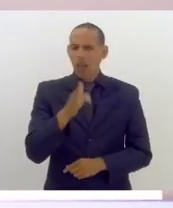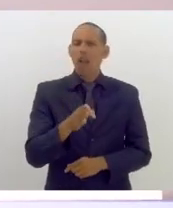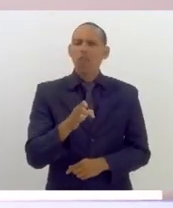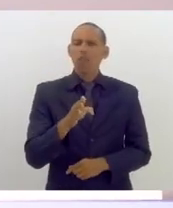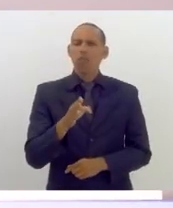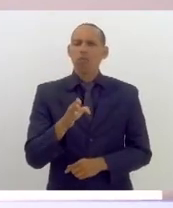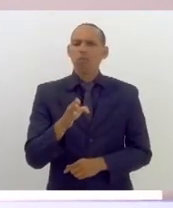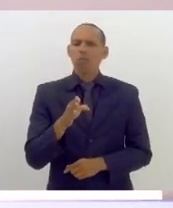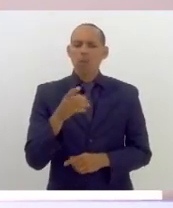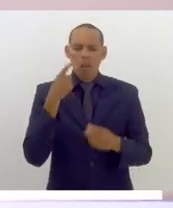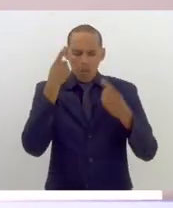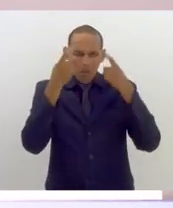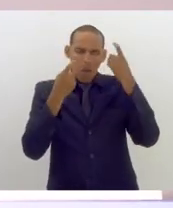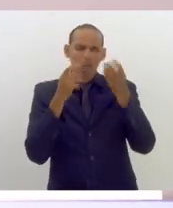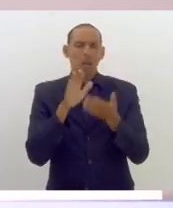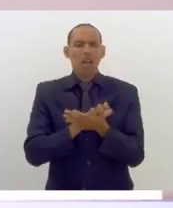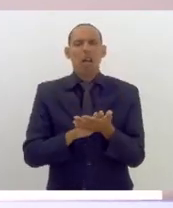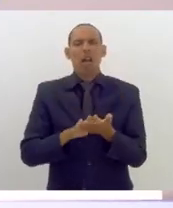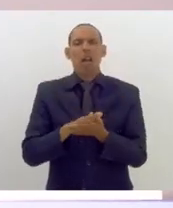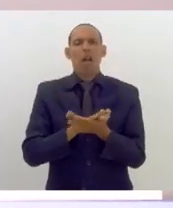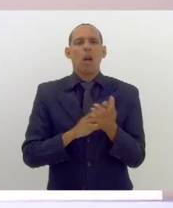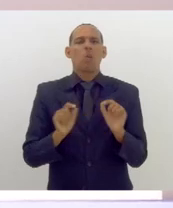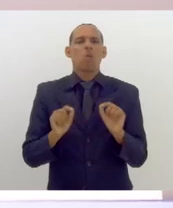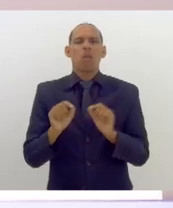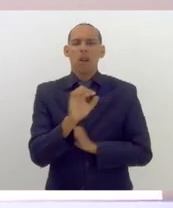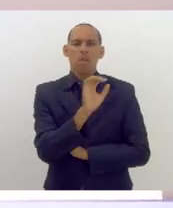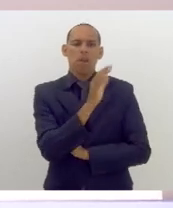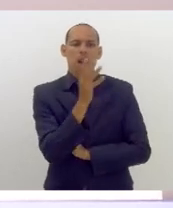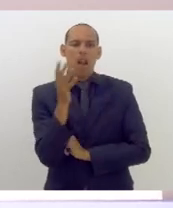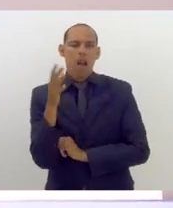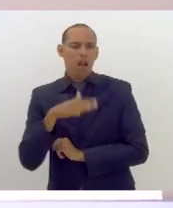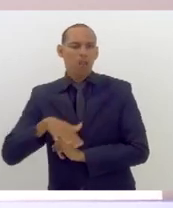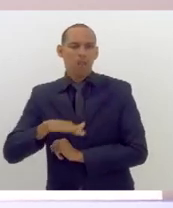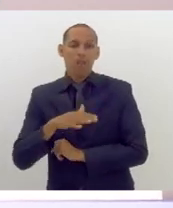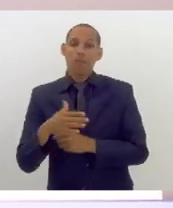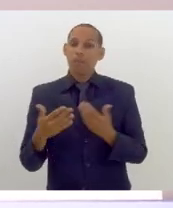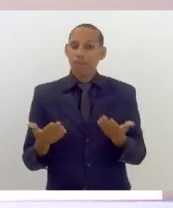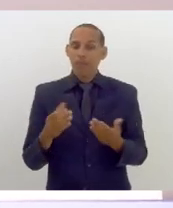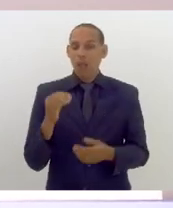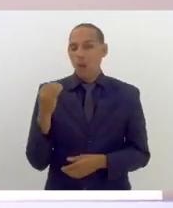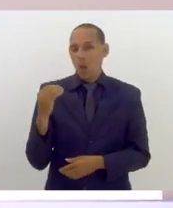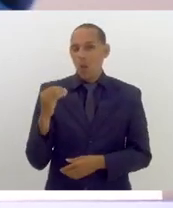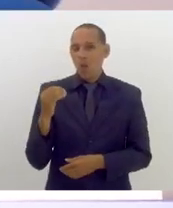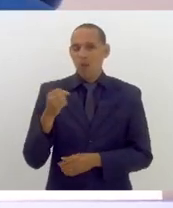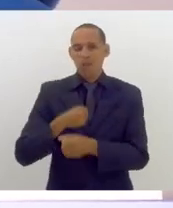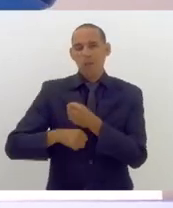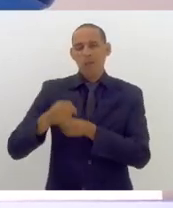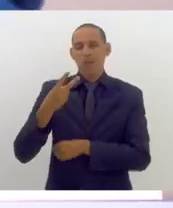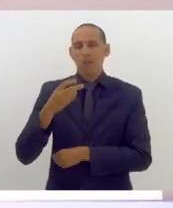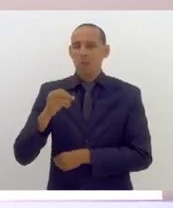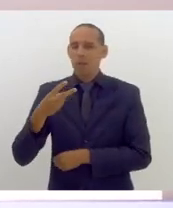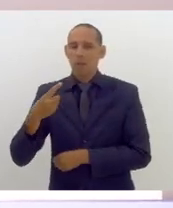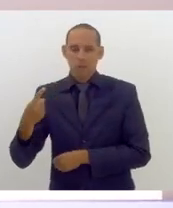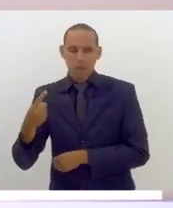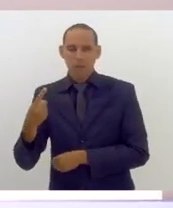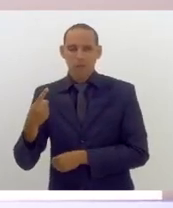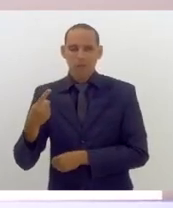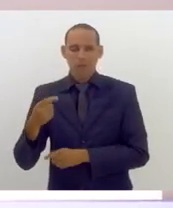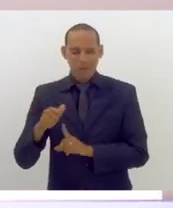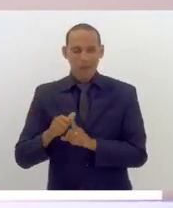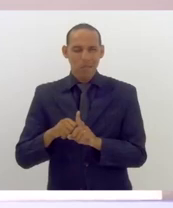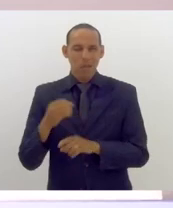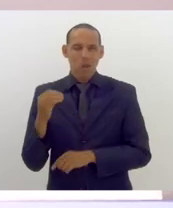assim a preocupação nenhuma com a questão do meio ambiente aí vem em outubro de 21 não tá tão longe assim